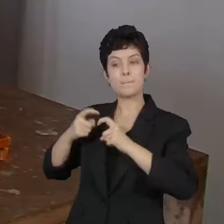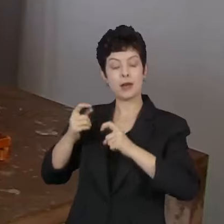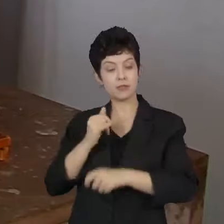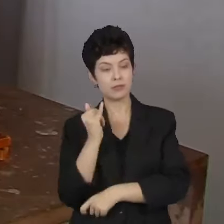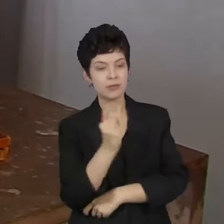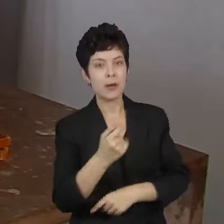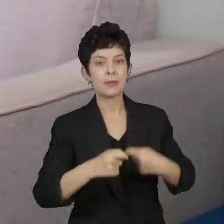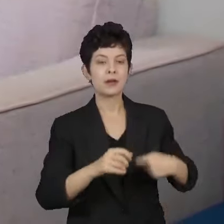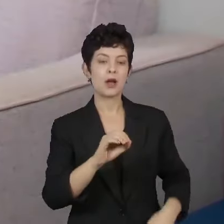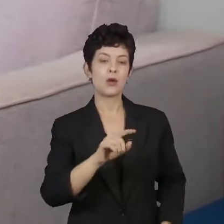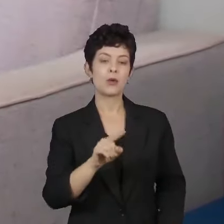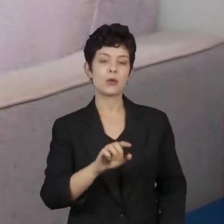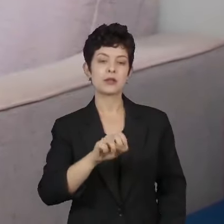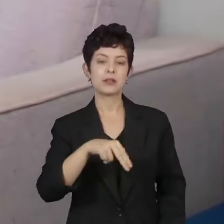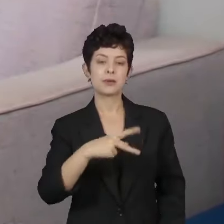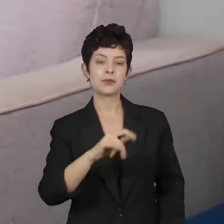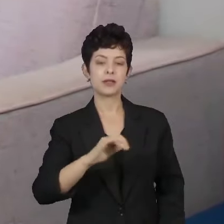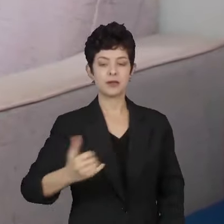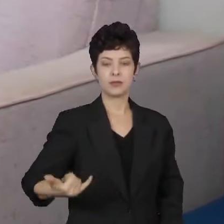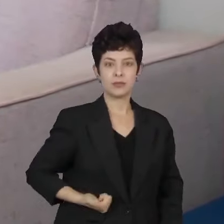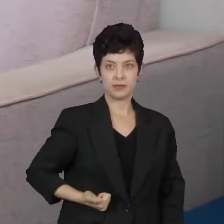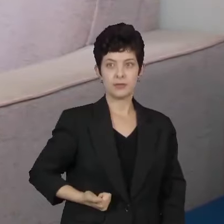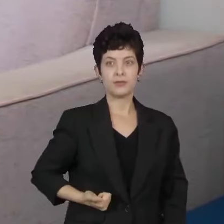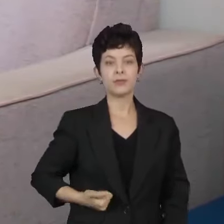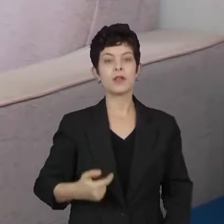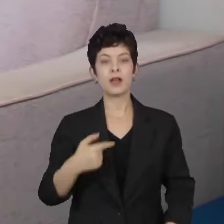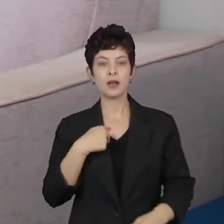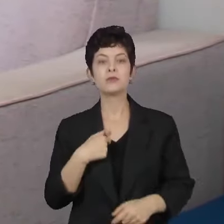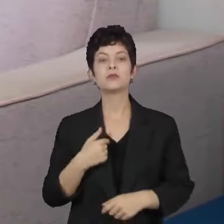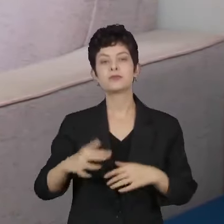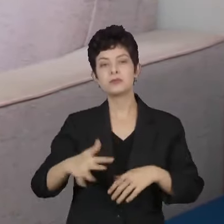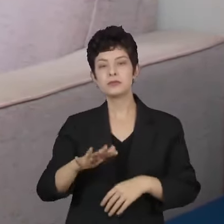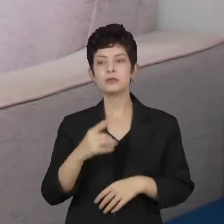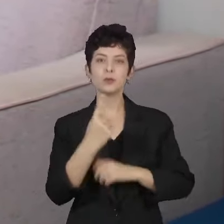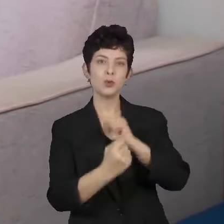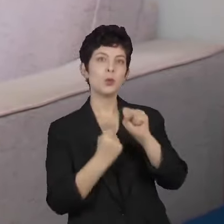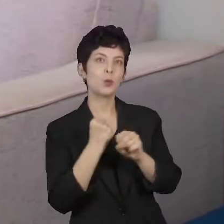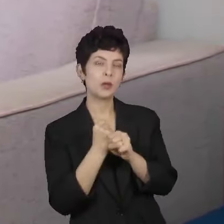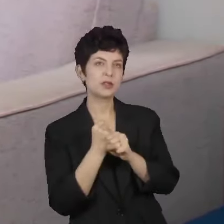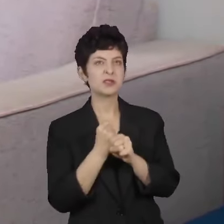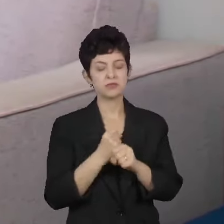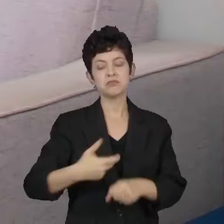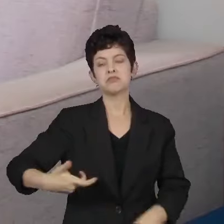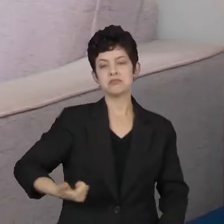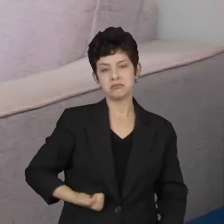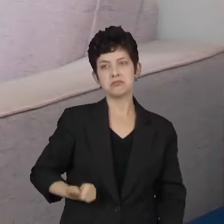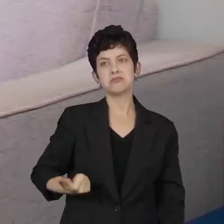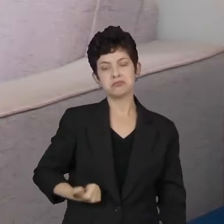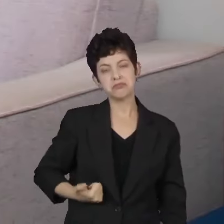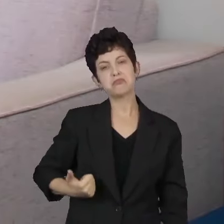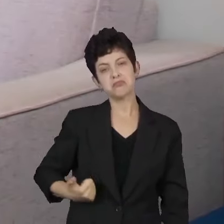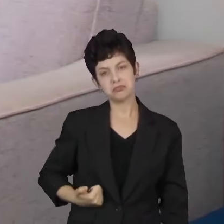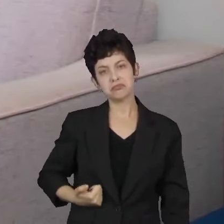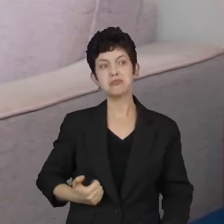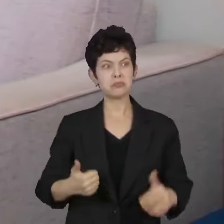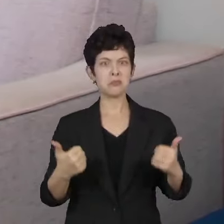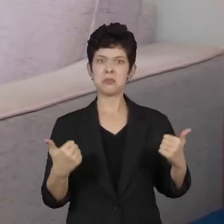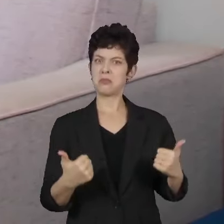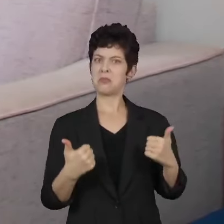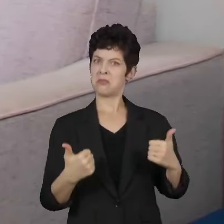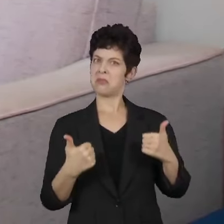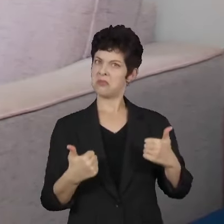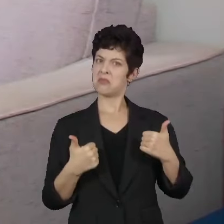usar Ozempic. Eu tomei por aproximadamente 1 ano, né? O resultado